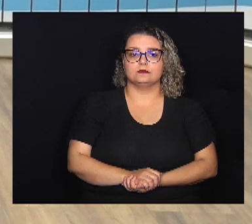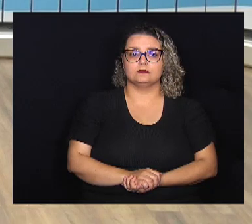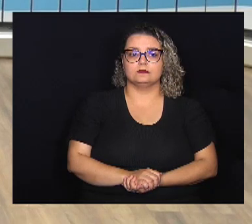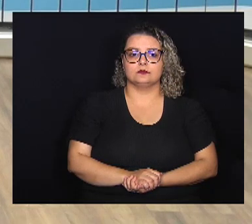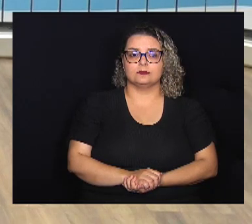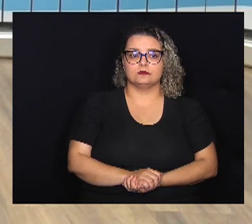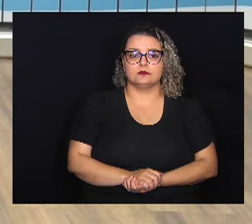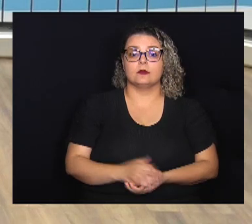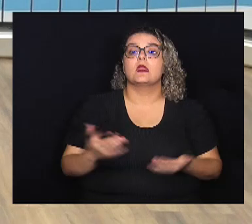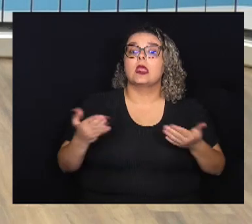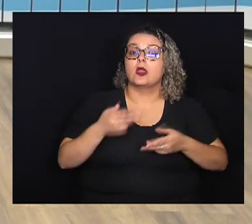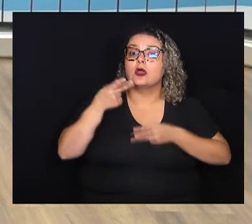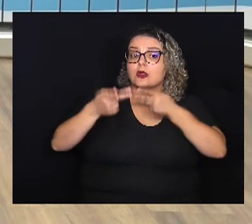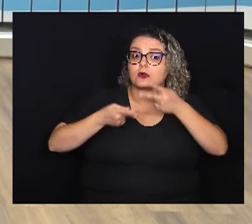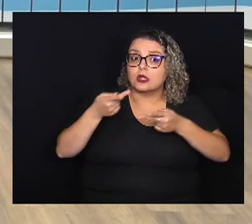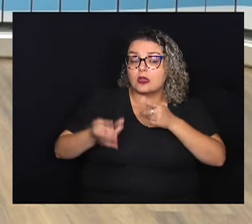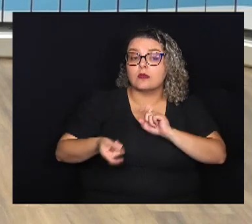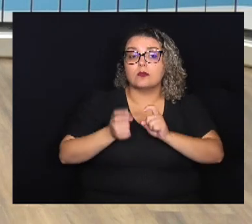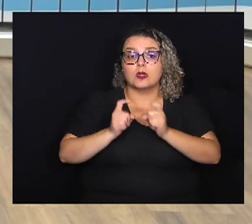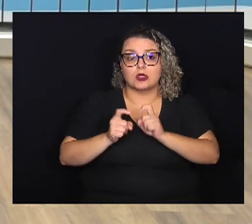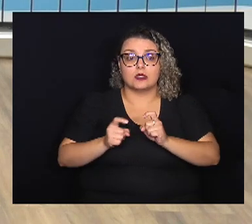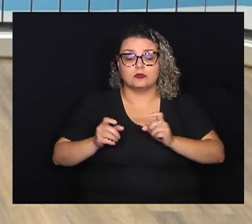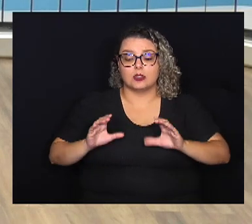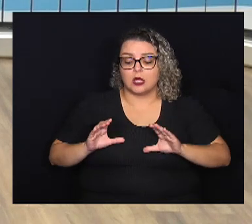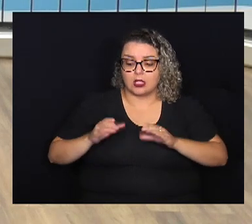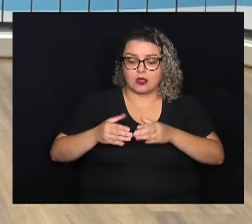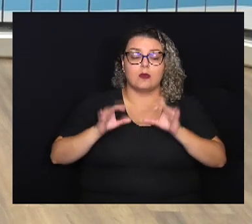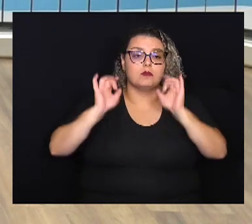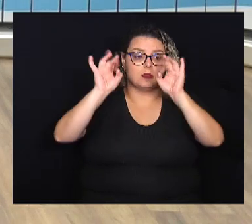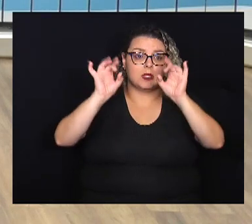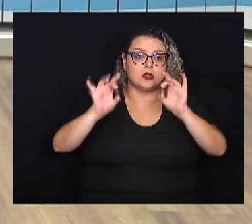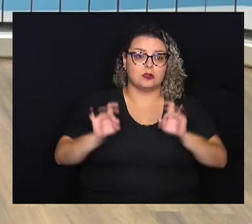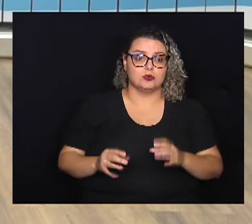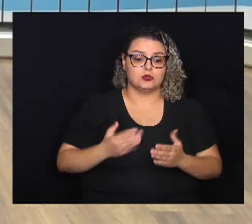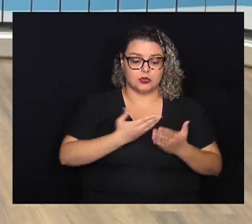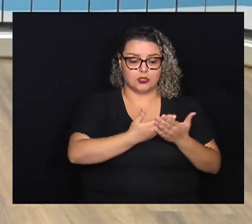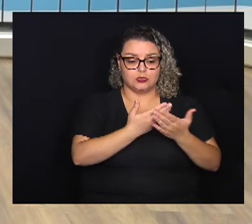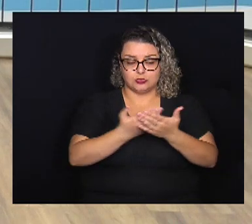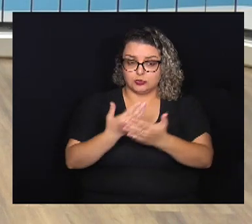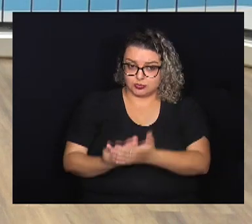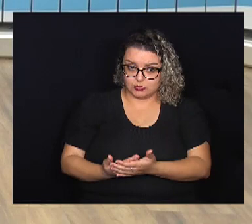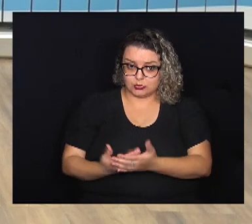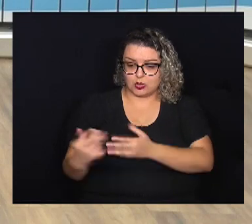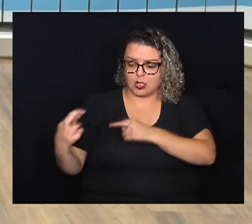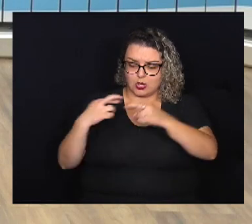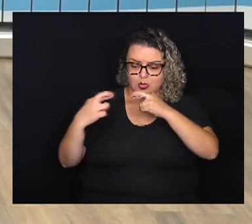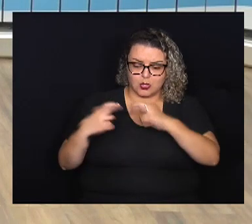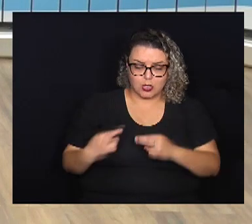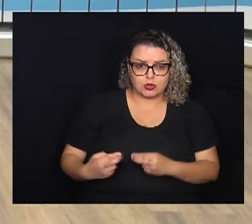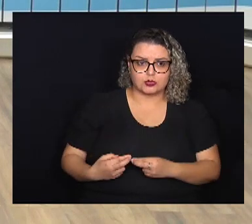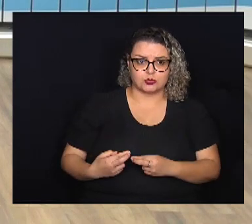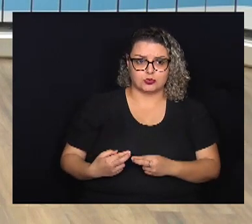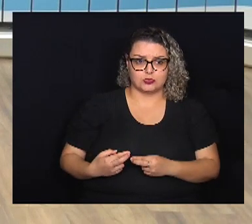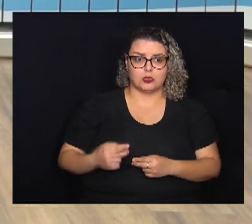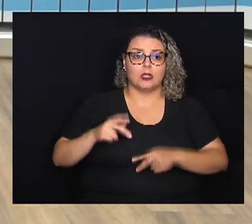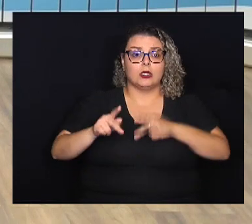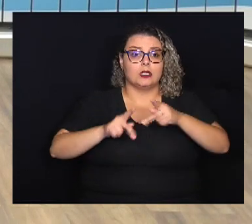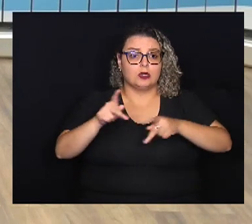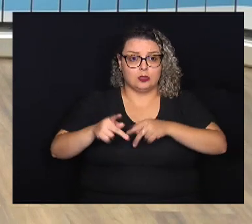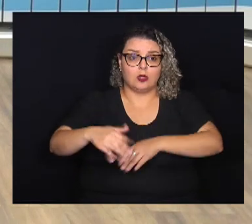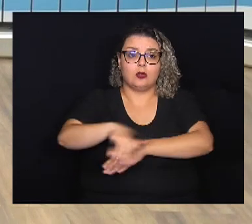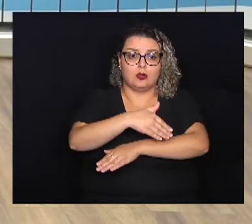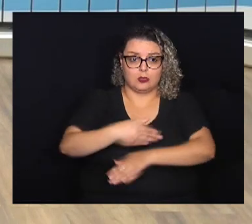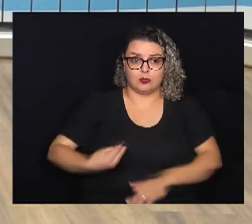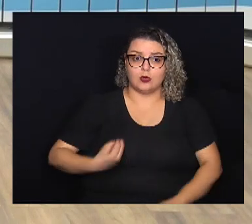agora a gente vai falar de uma reunião da comissão especial de estudos que analisa a situação da população de